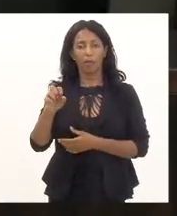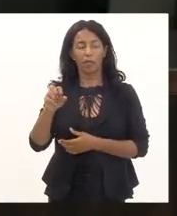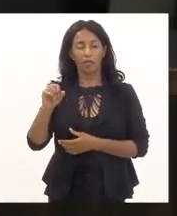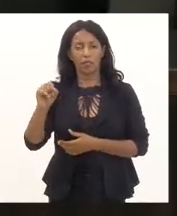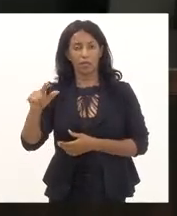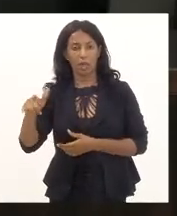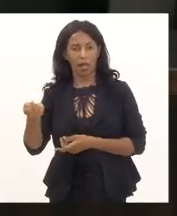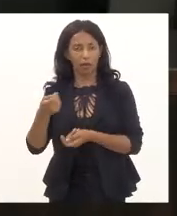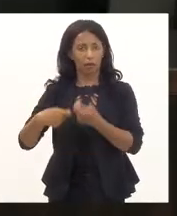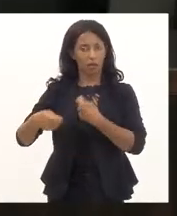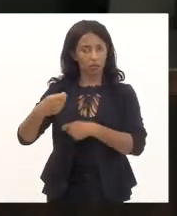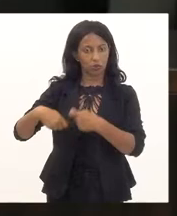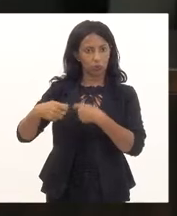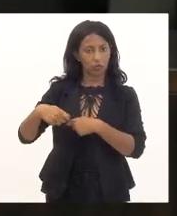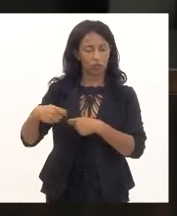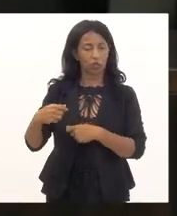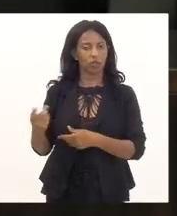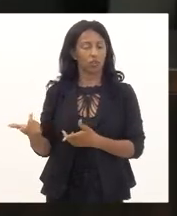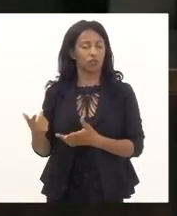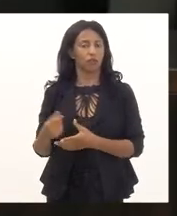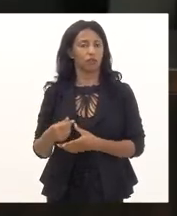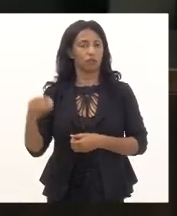ato administrativo disciplinar e punitivo.